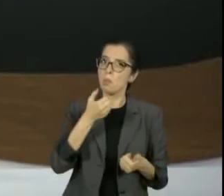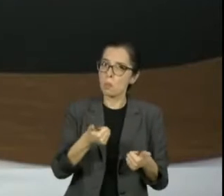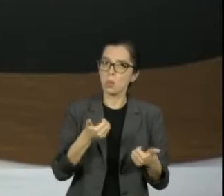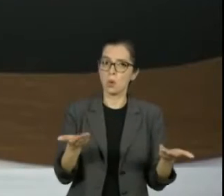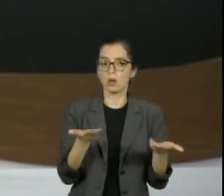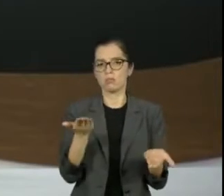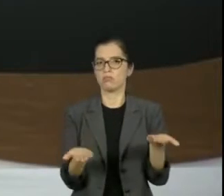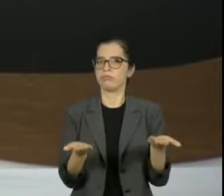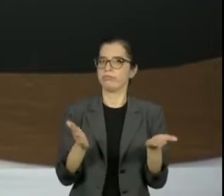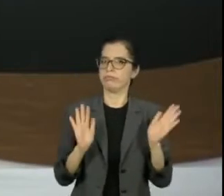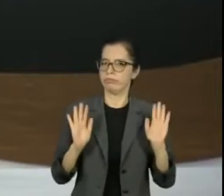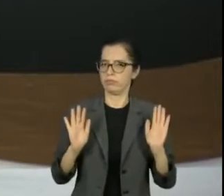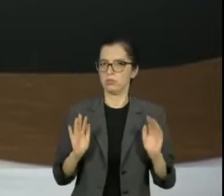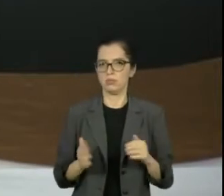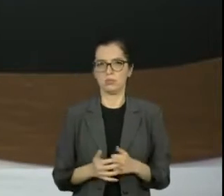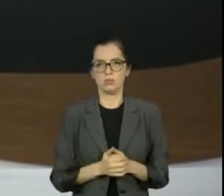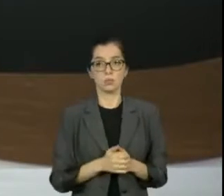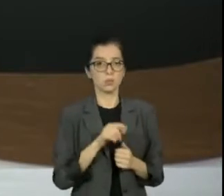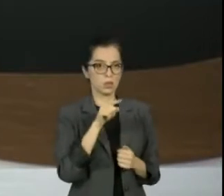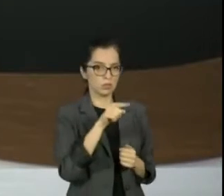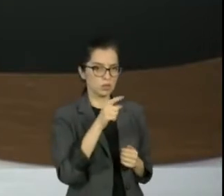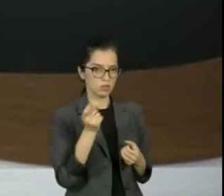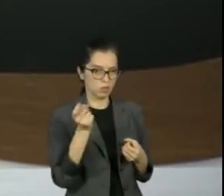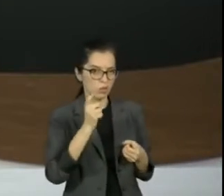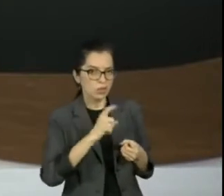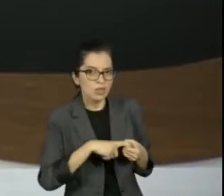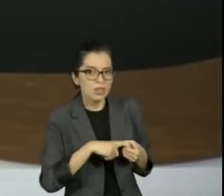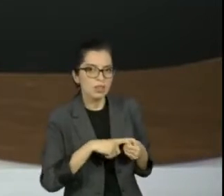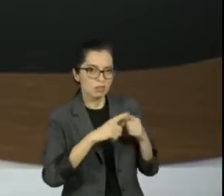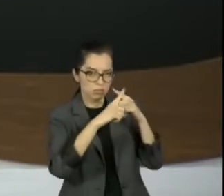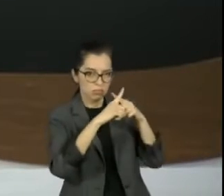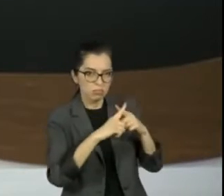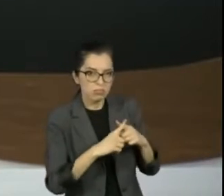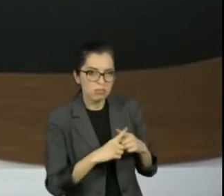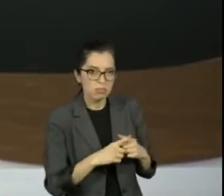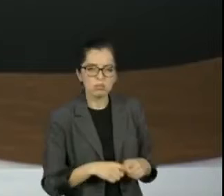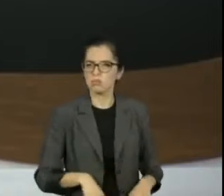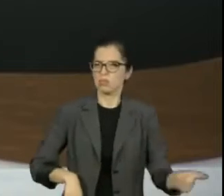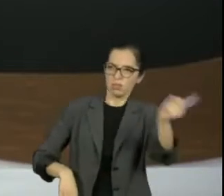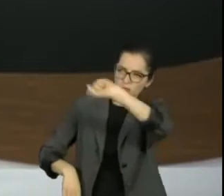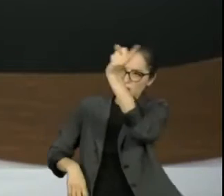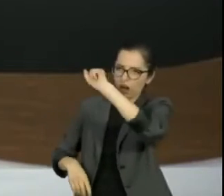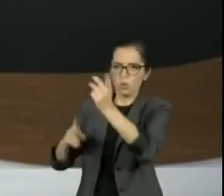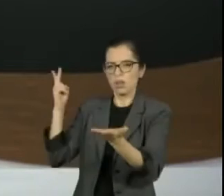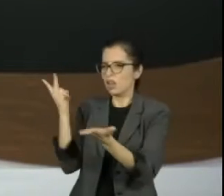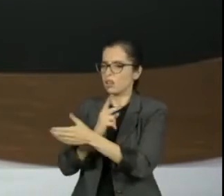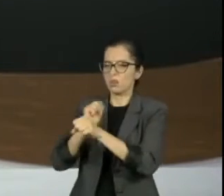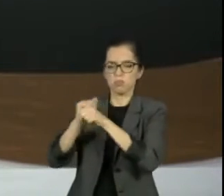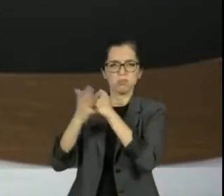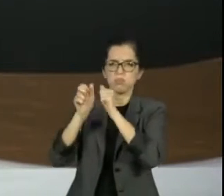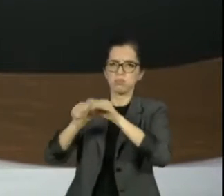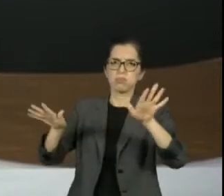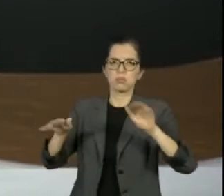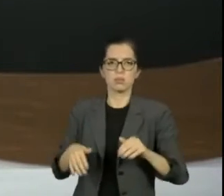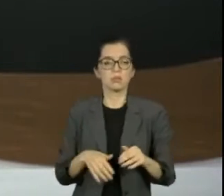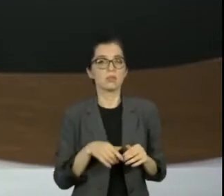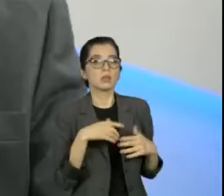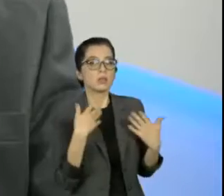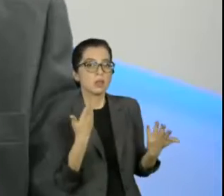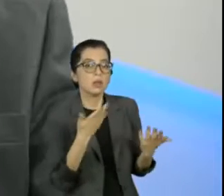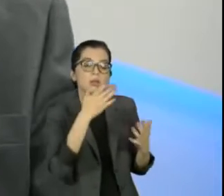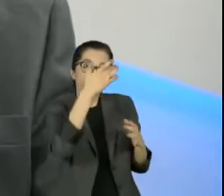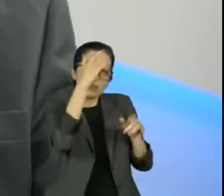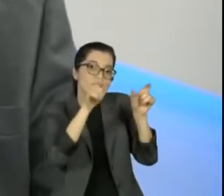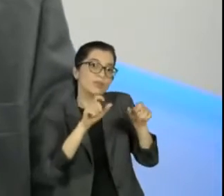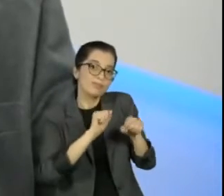decisão acertada retomar os campeonatos? Não. Mesmo nesse... Não? Não. Porque tem muito jogador, muita gente da comissão técnica